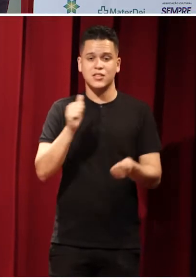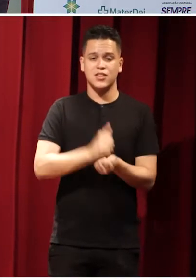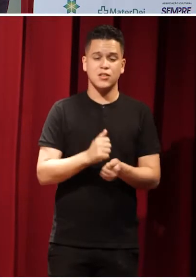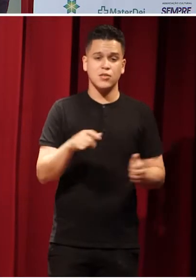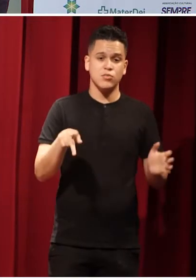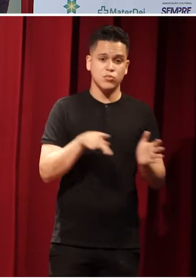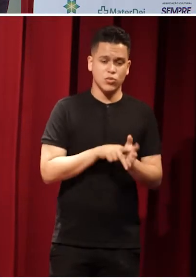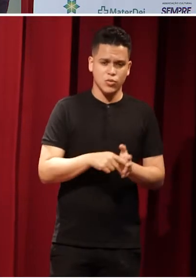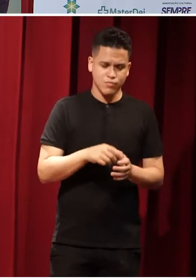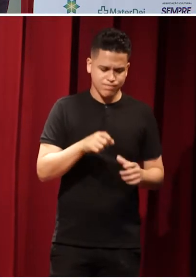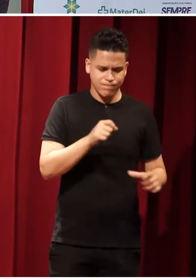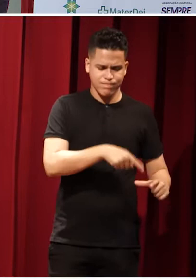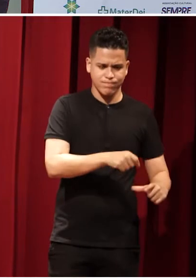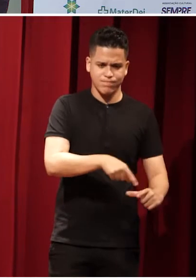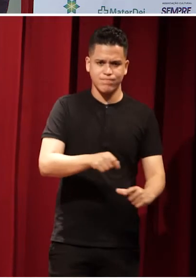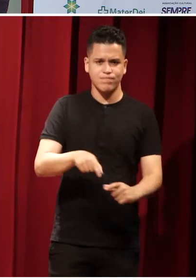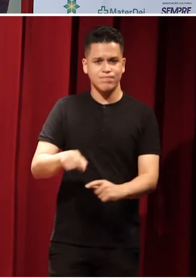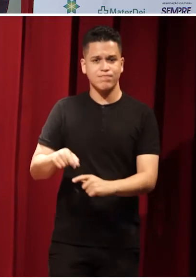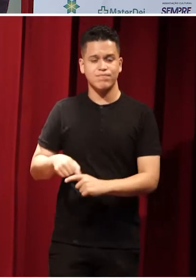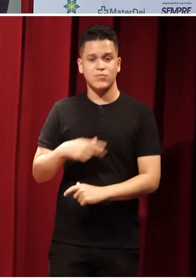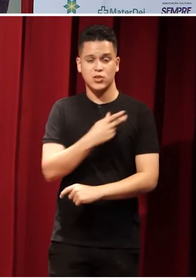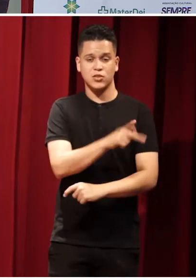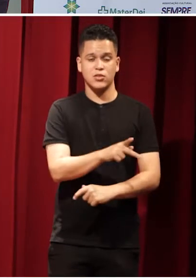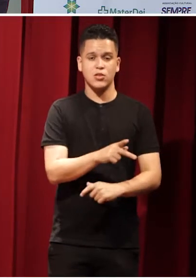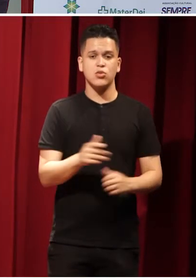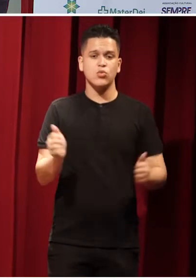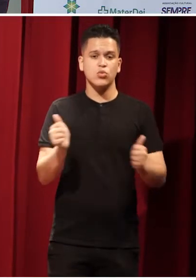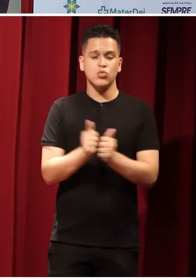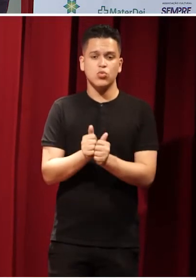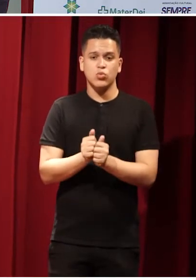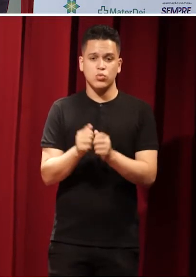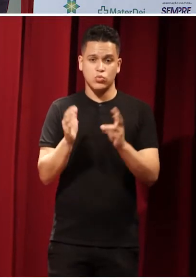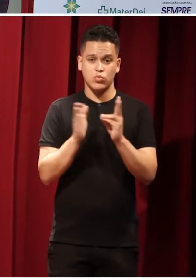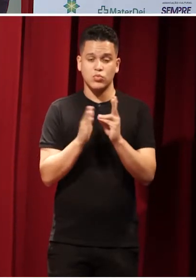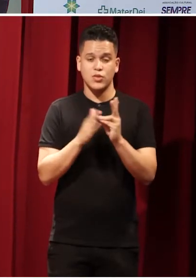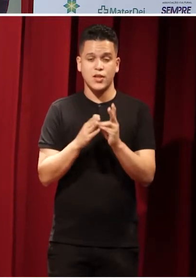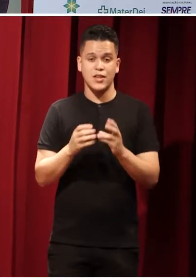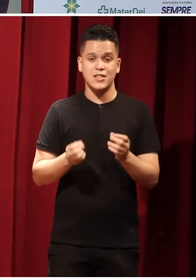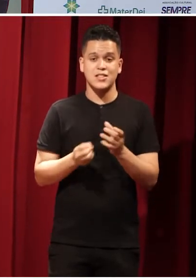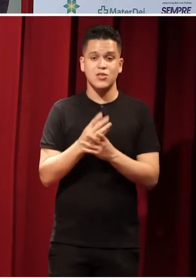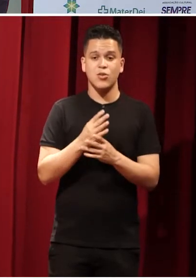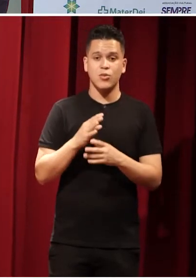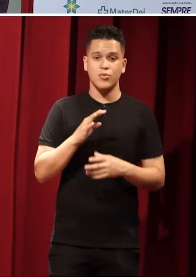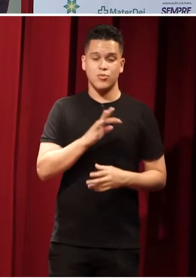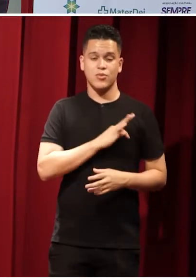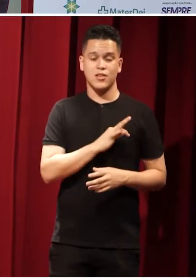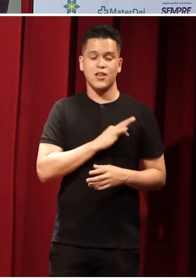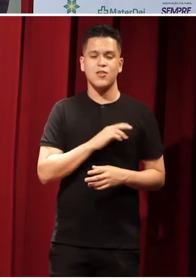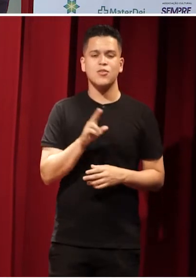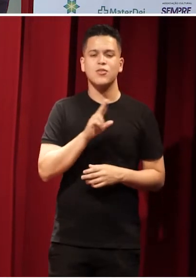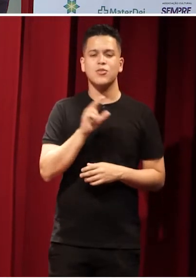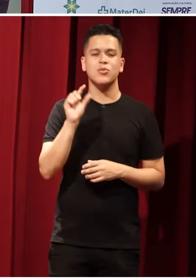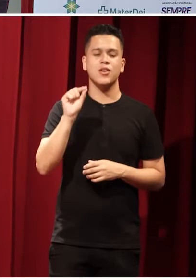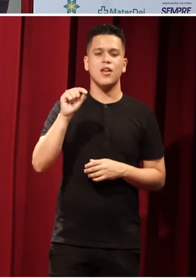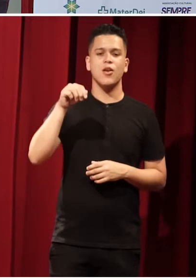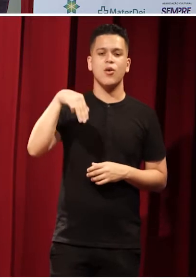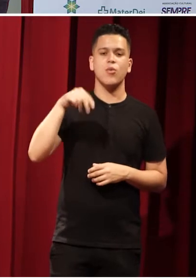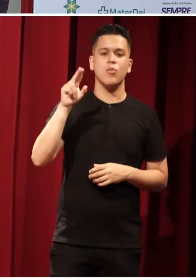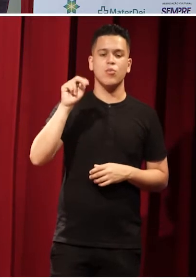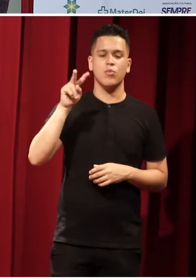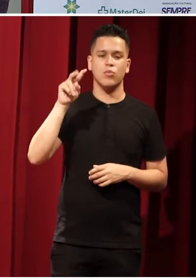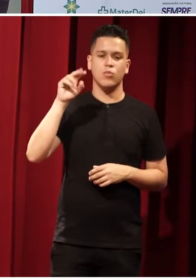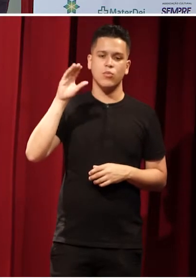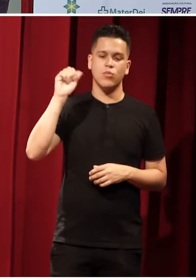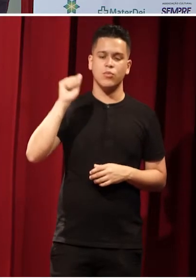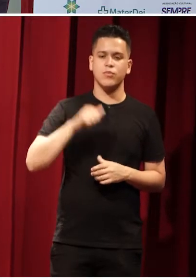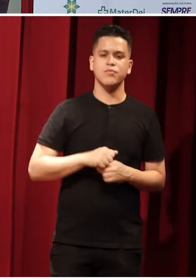plantio de soja, só que para plantar semente. Que semente? Junto com as populações indígenas, eles criaram uma